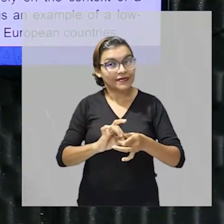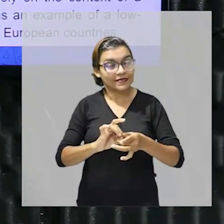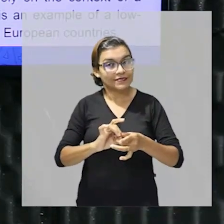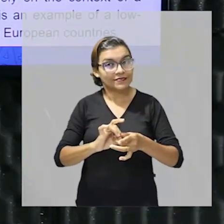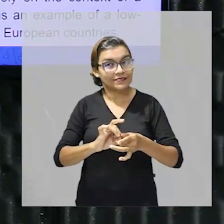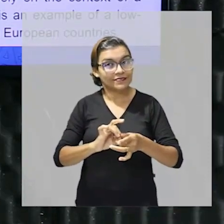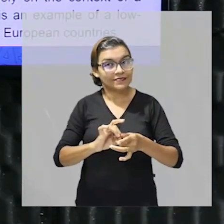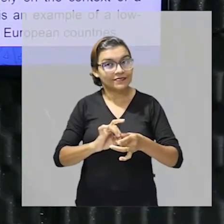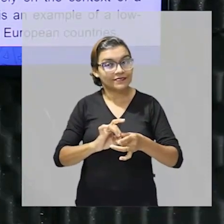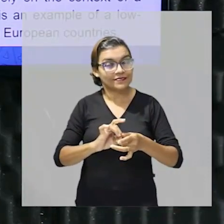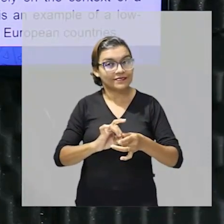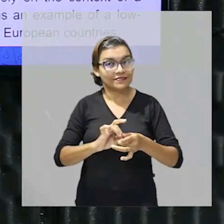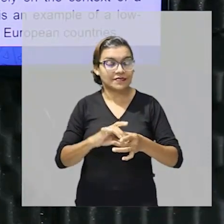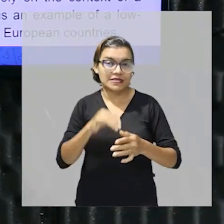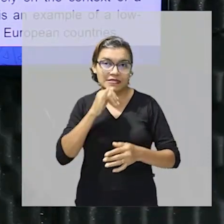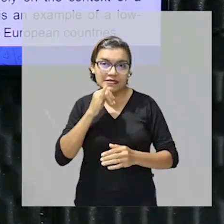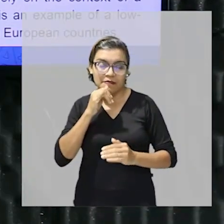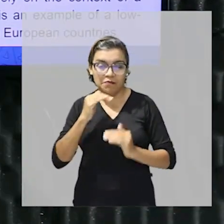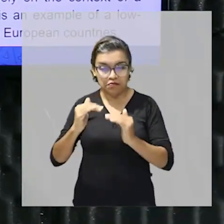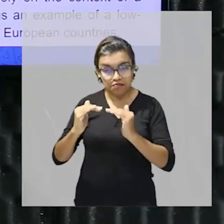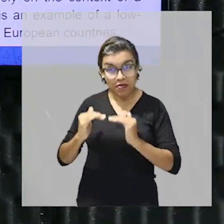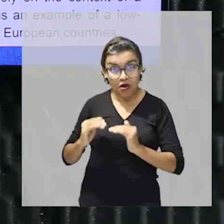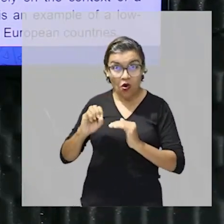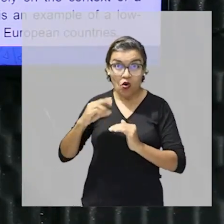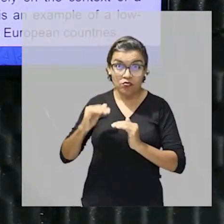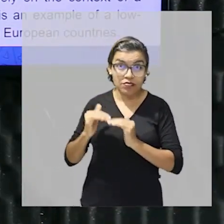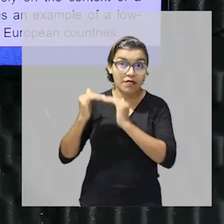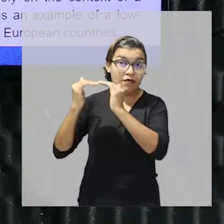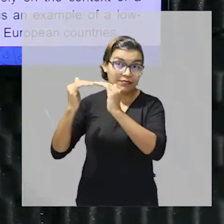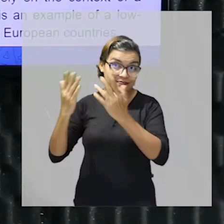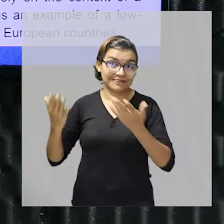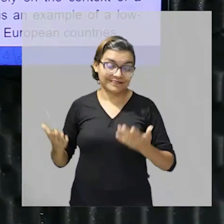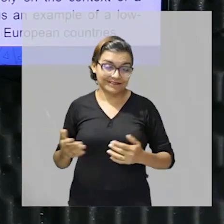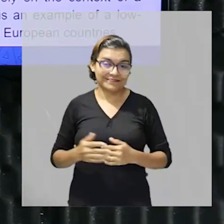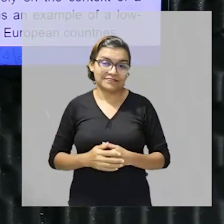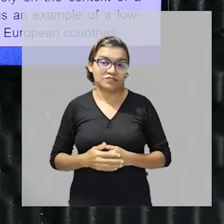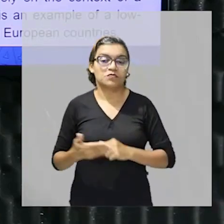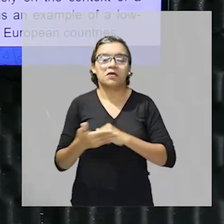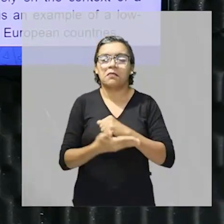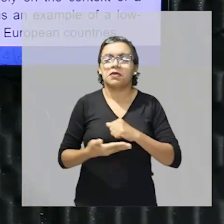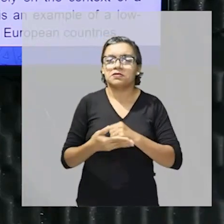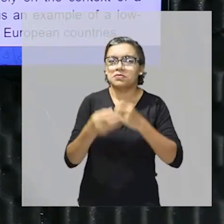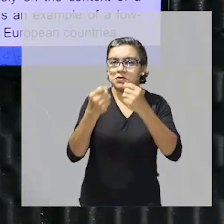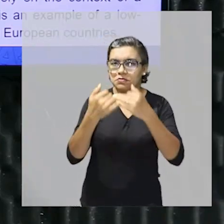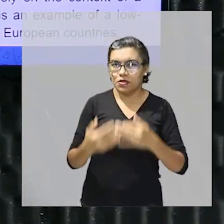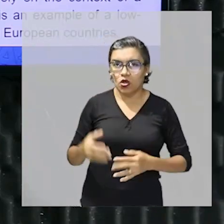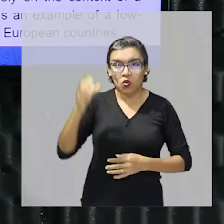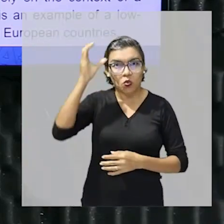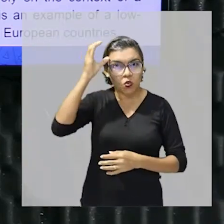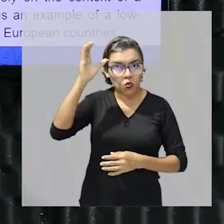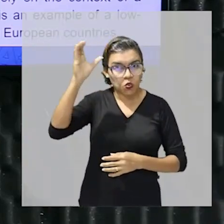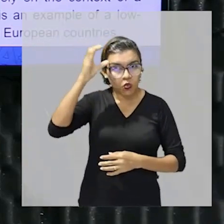em contexto alto. Essa é a tradução ao pé da letra. Basicamente está falando de culturas num ambiente